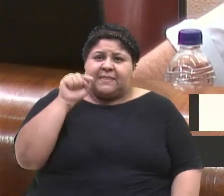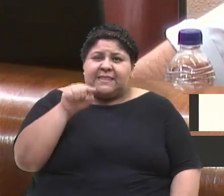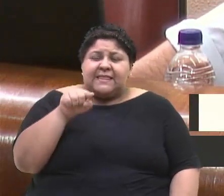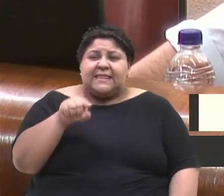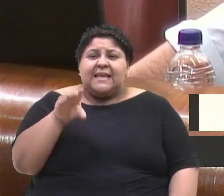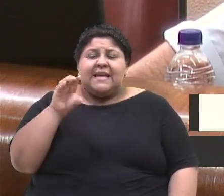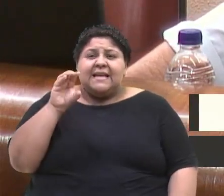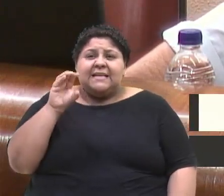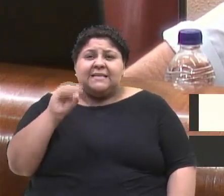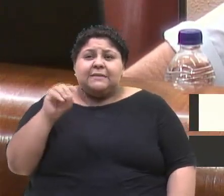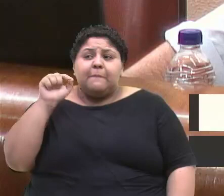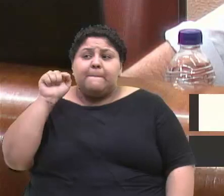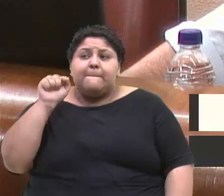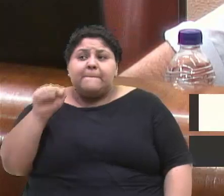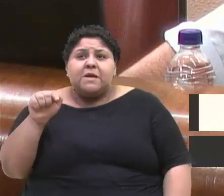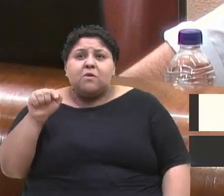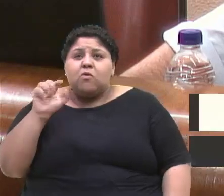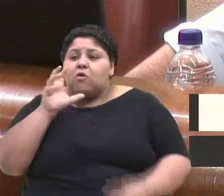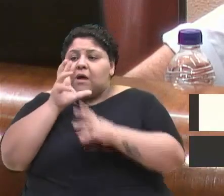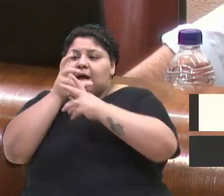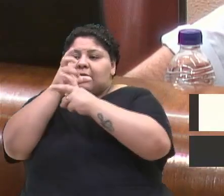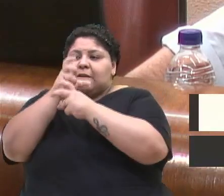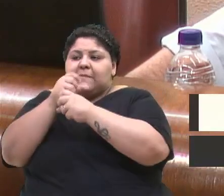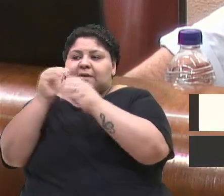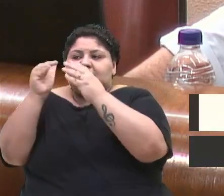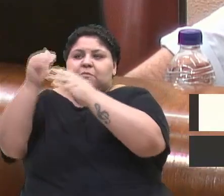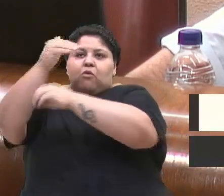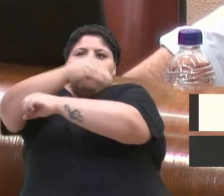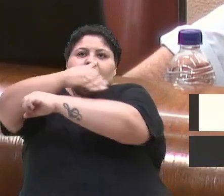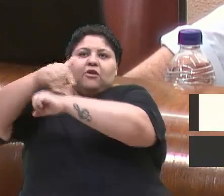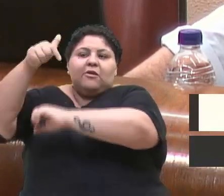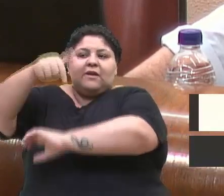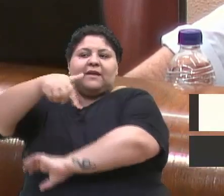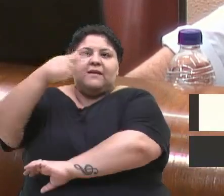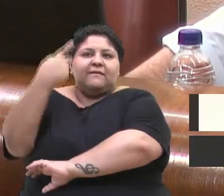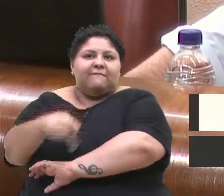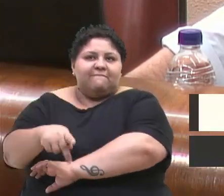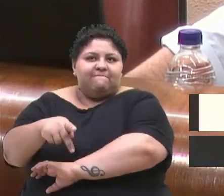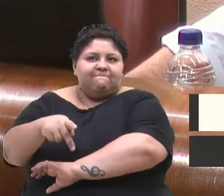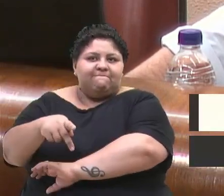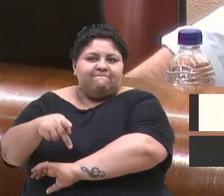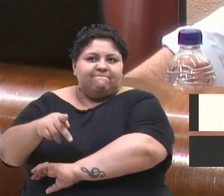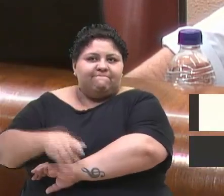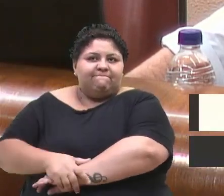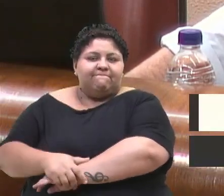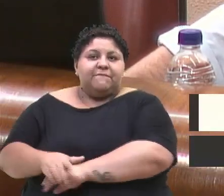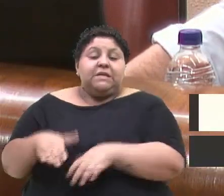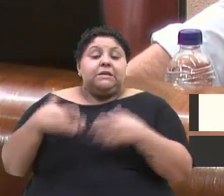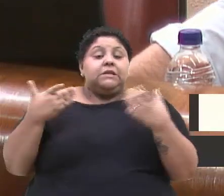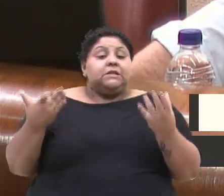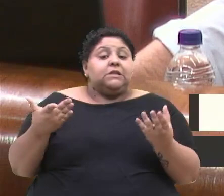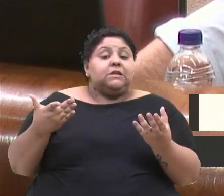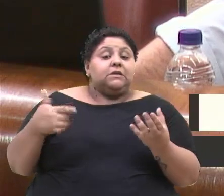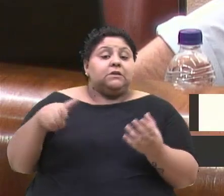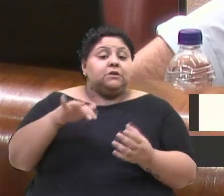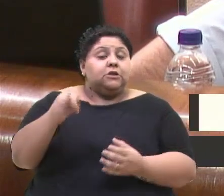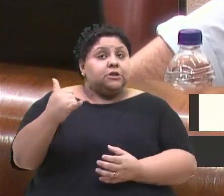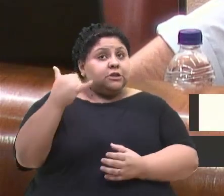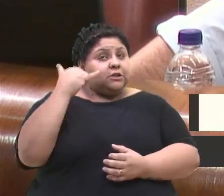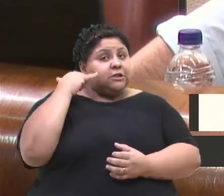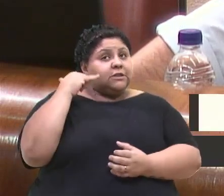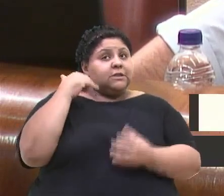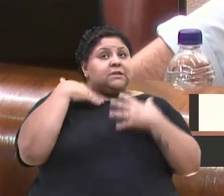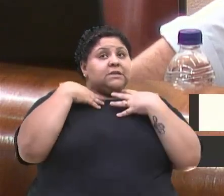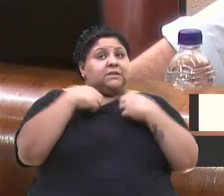em situação de rua em Caxias do Sul. 10 mil animais em situação de rua. Então, se a gente ligar para a Secretaria do Meio Ambiente